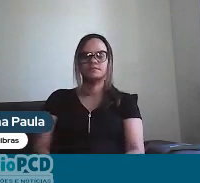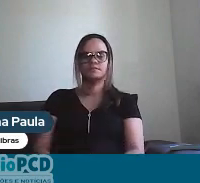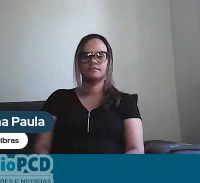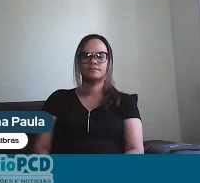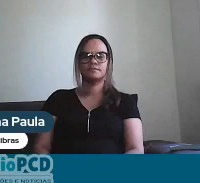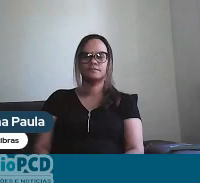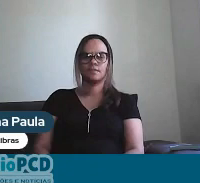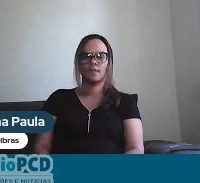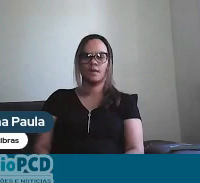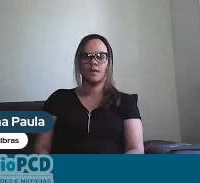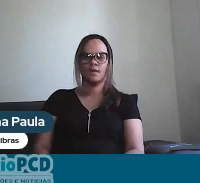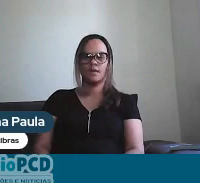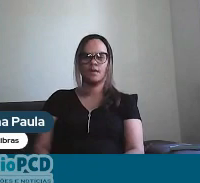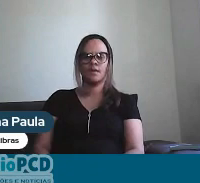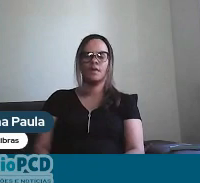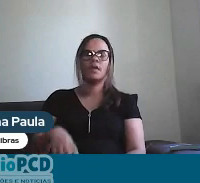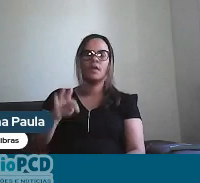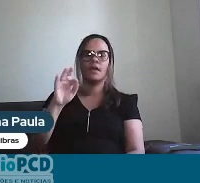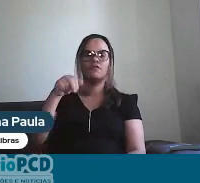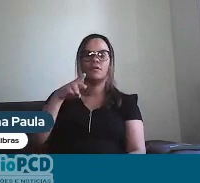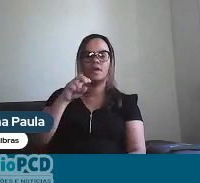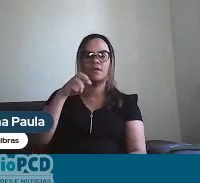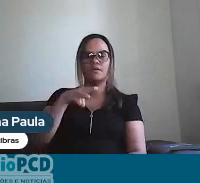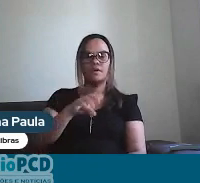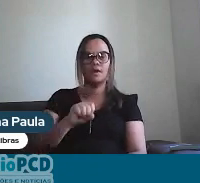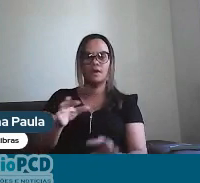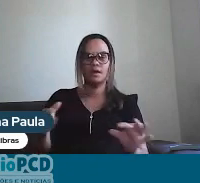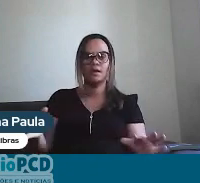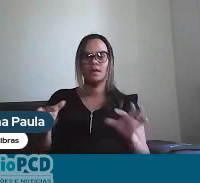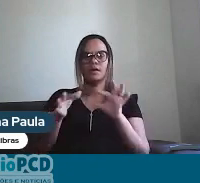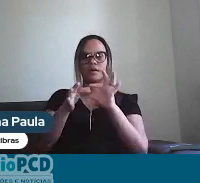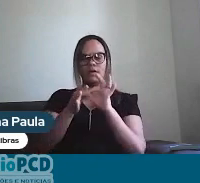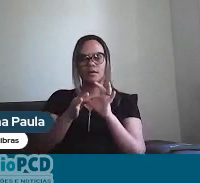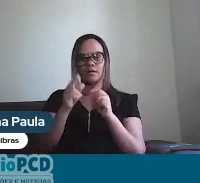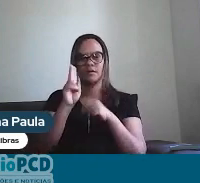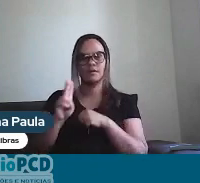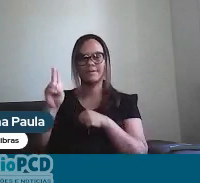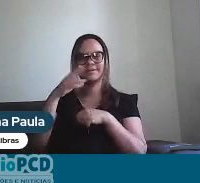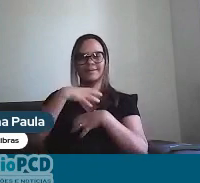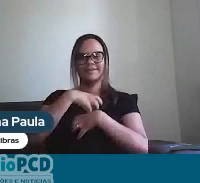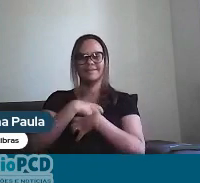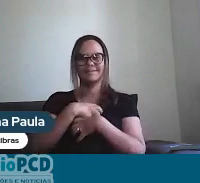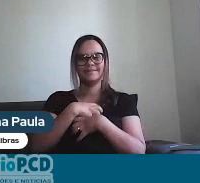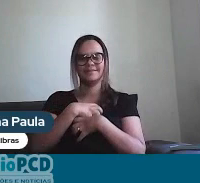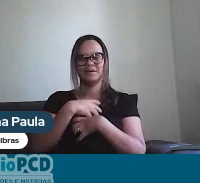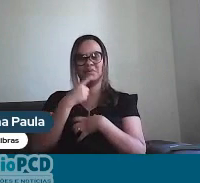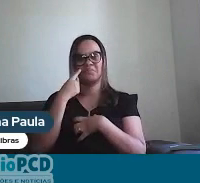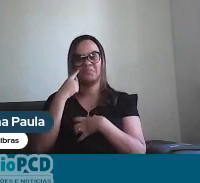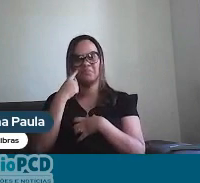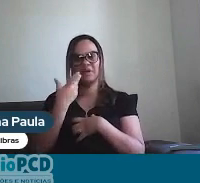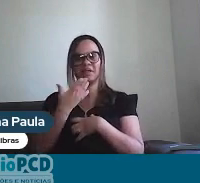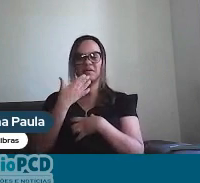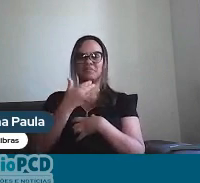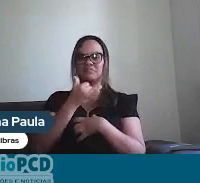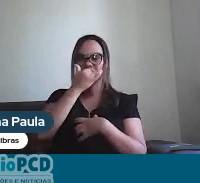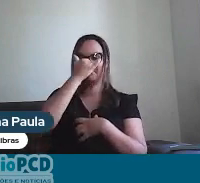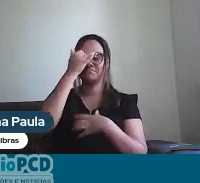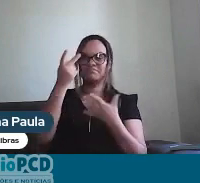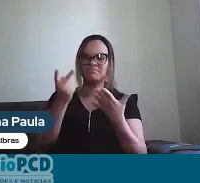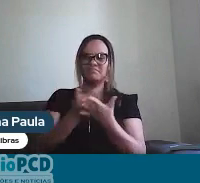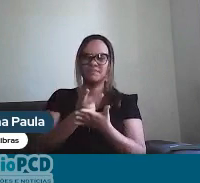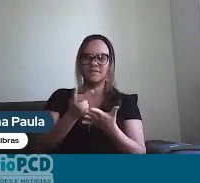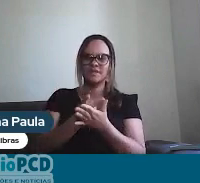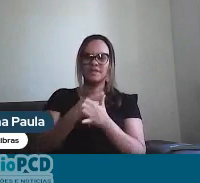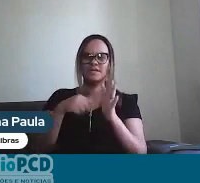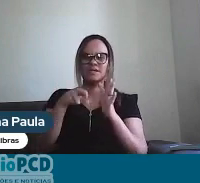um instrumento do IFBRM, ele é uma junção do IFBRM, utilizado de uma forma aparentemente precária, com partes do